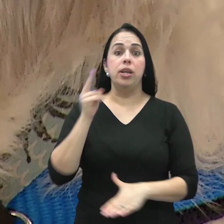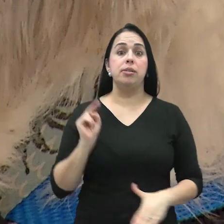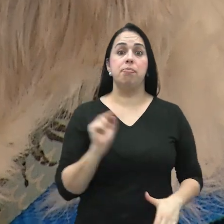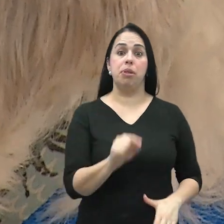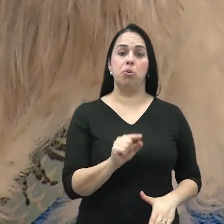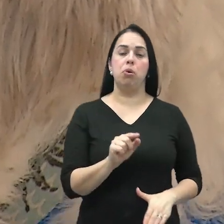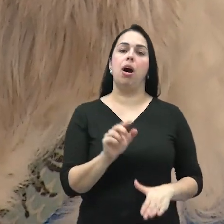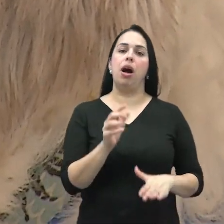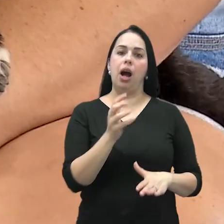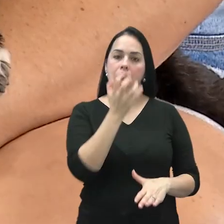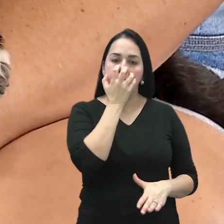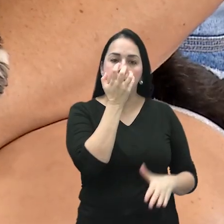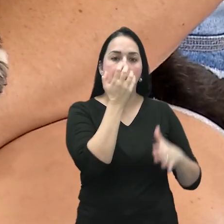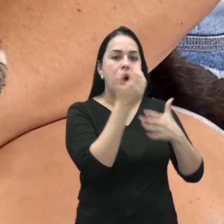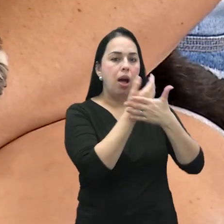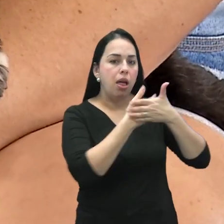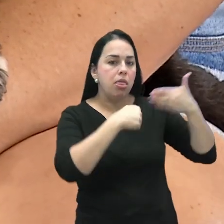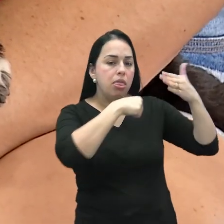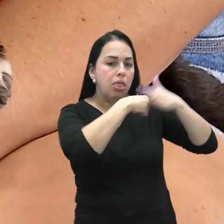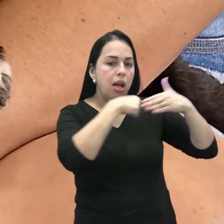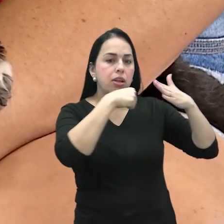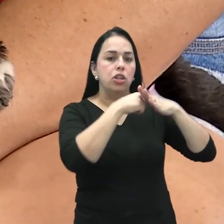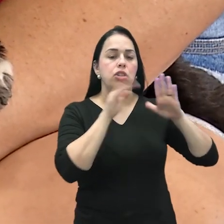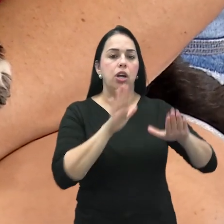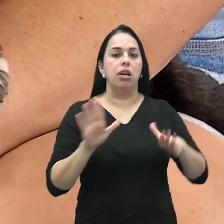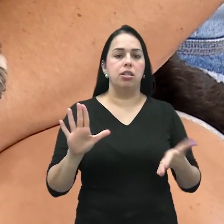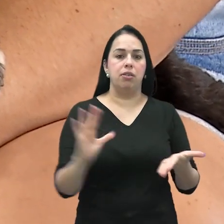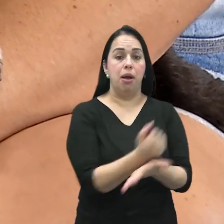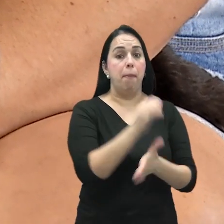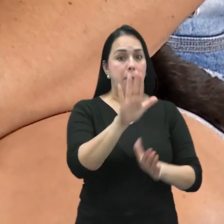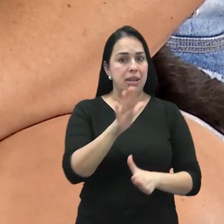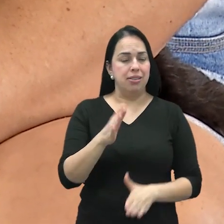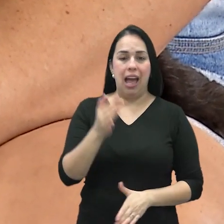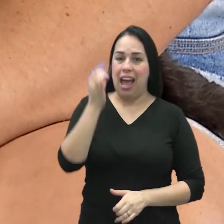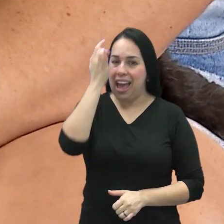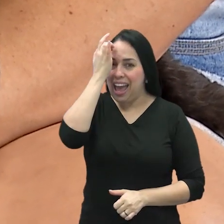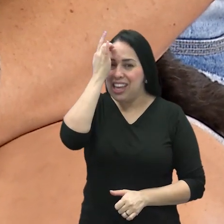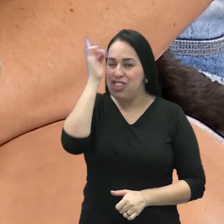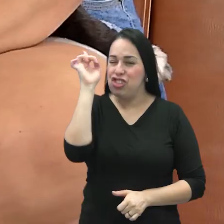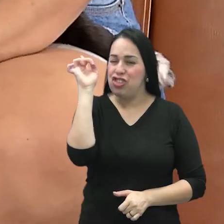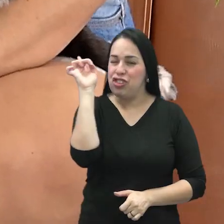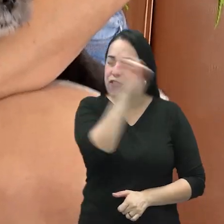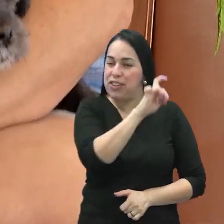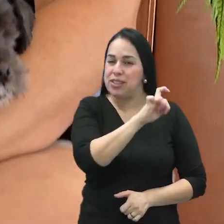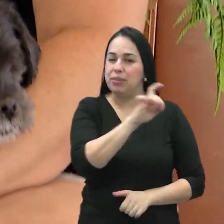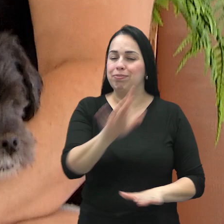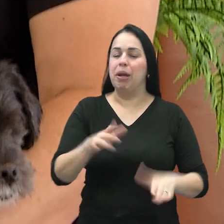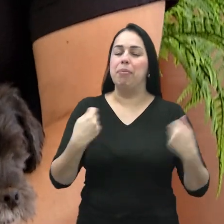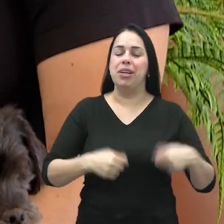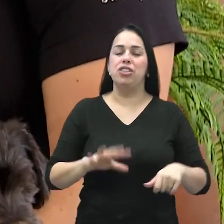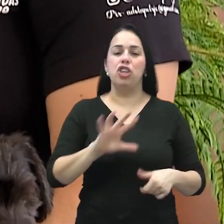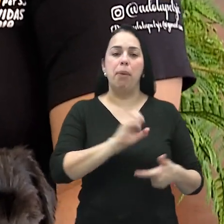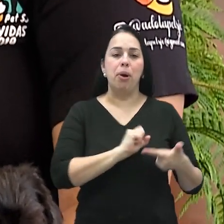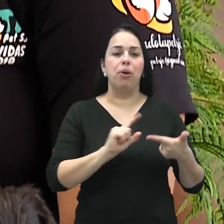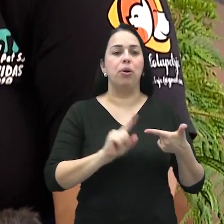animais foram salvos. Mas manter os cuidados com os pets não é tarefa fácil. Exige muito amor, cuidado